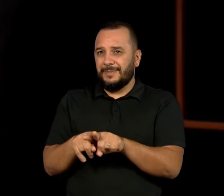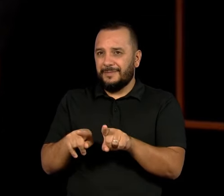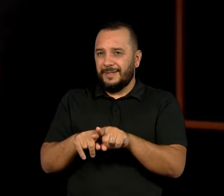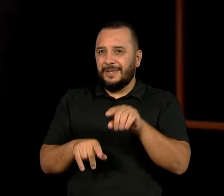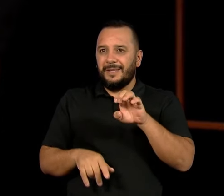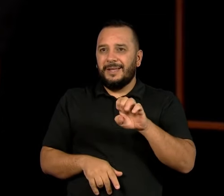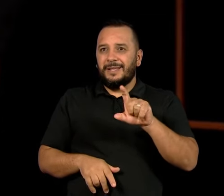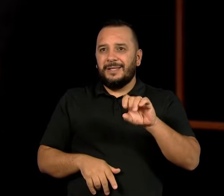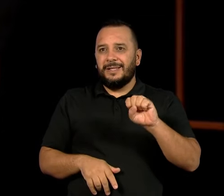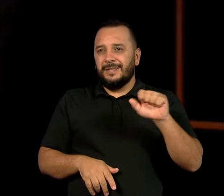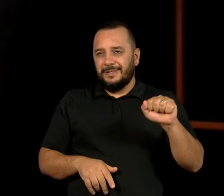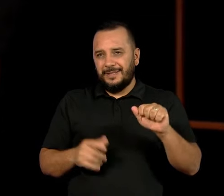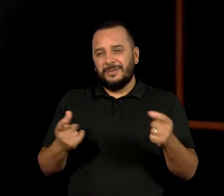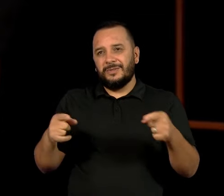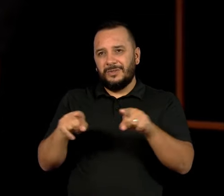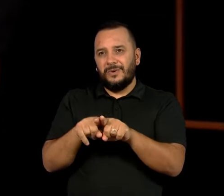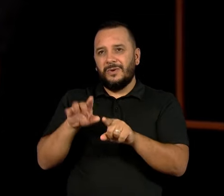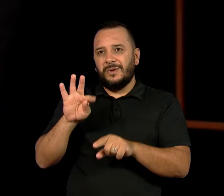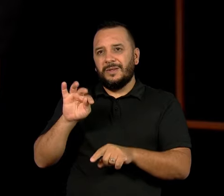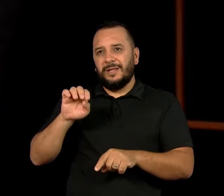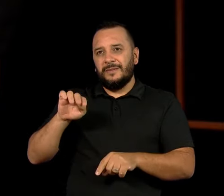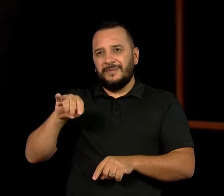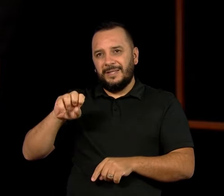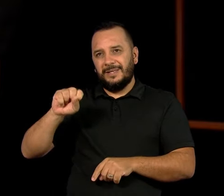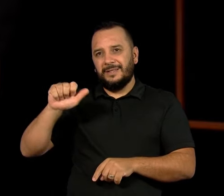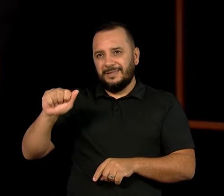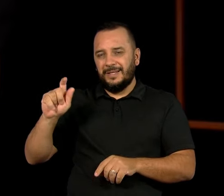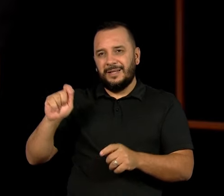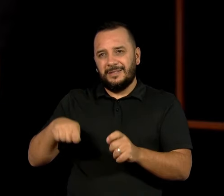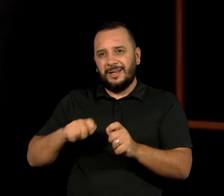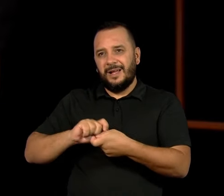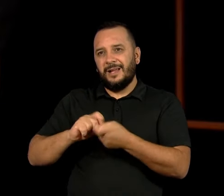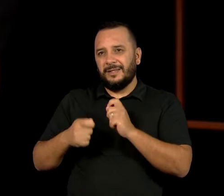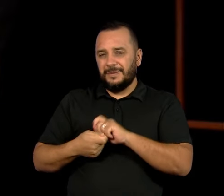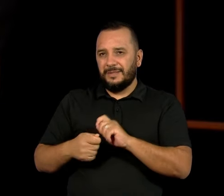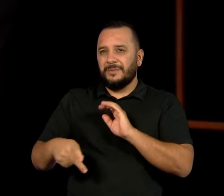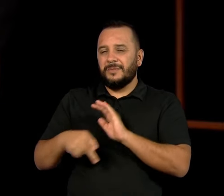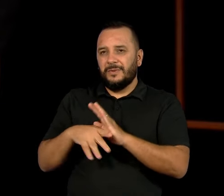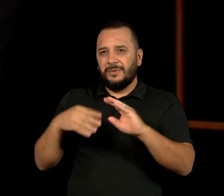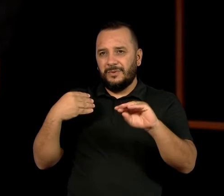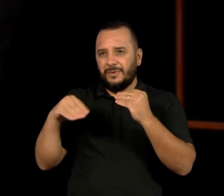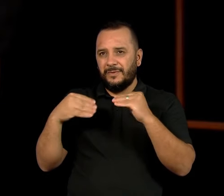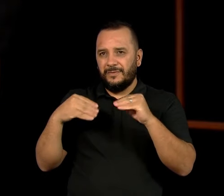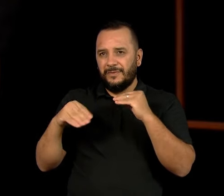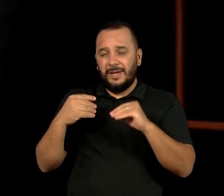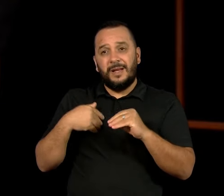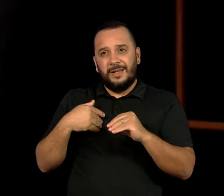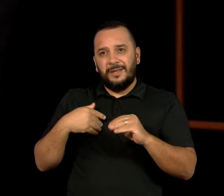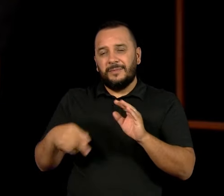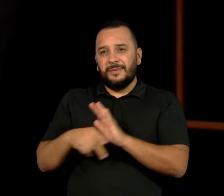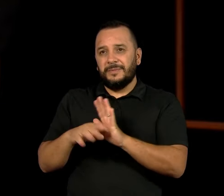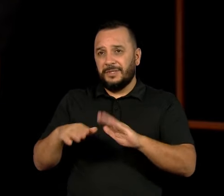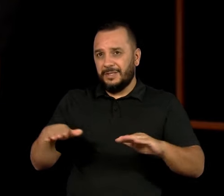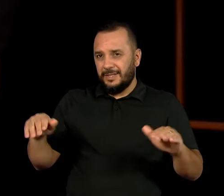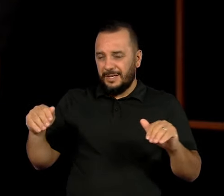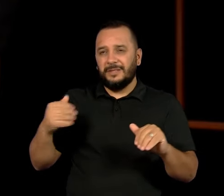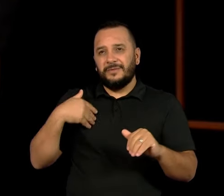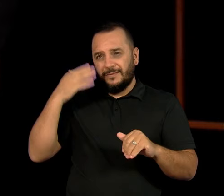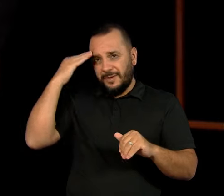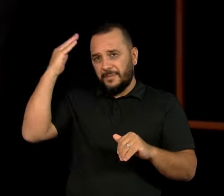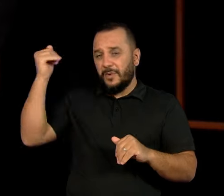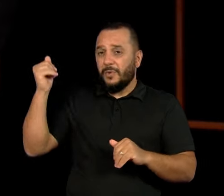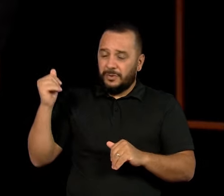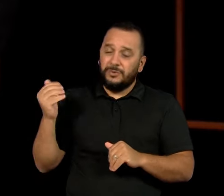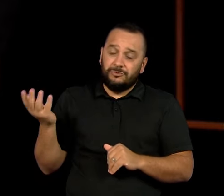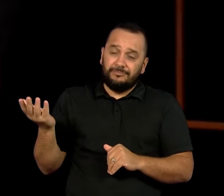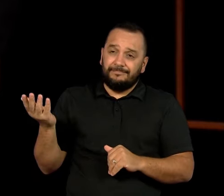se associou à Televisa para fazer adaptações de novelas infanto-juvenis com bastante sucesso, diga-se